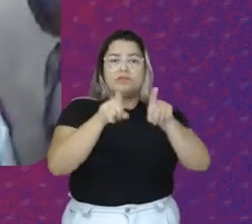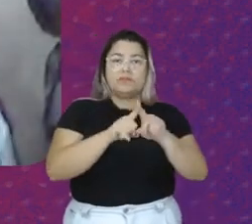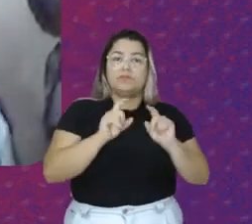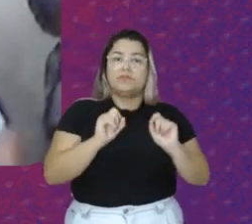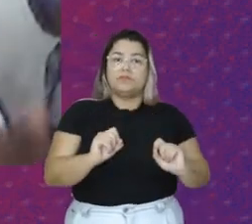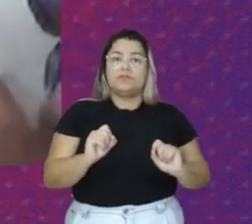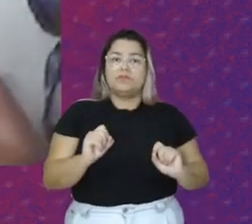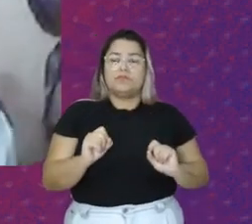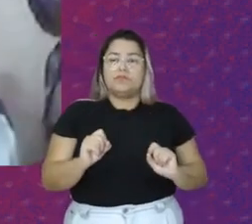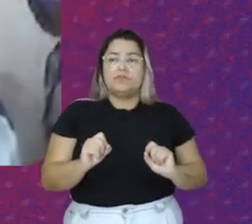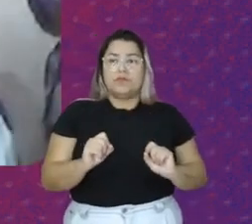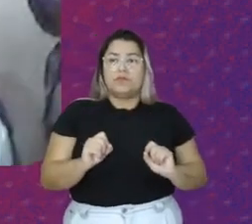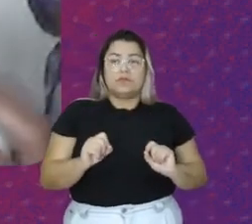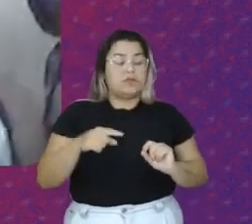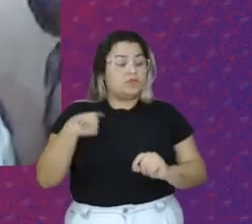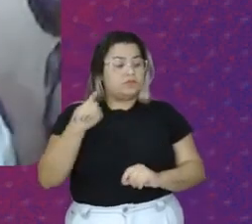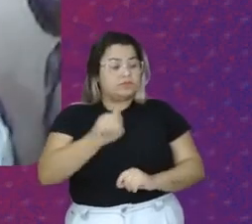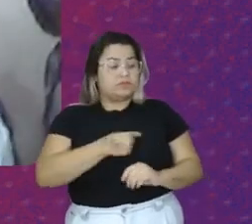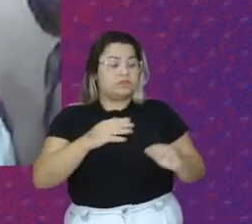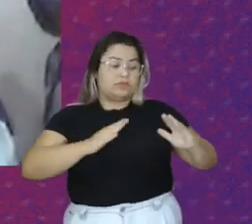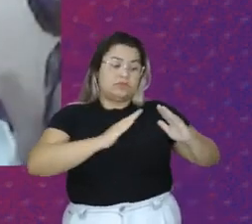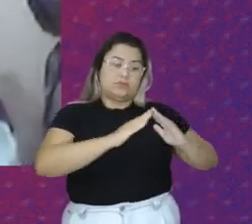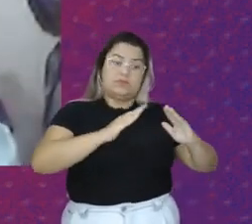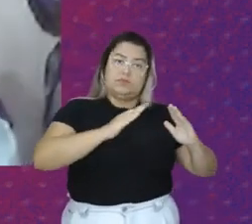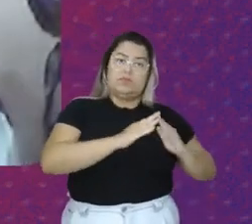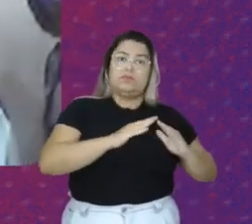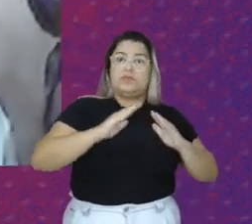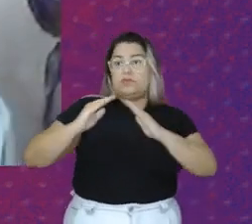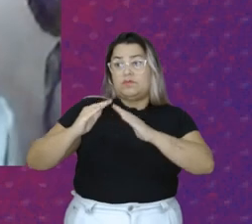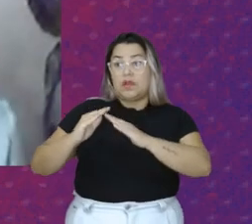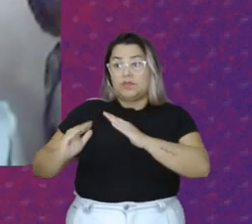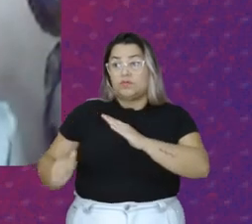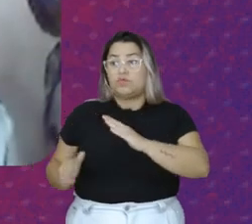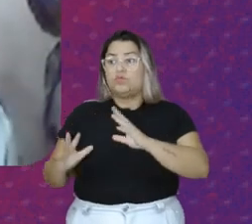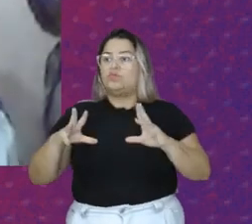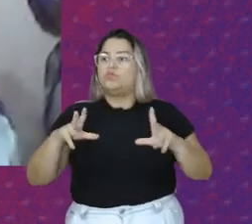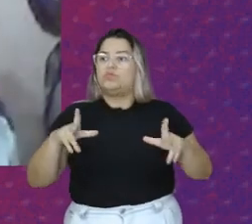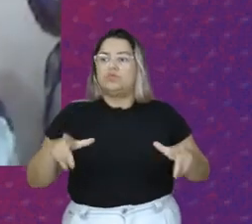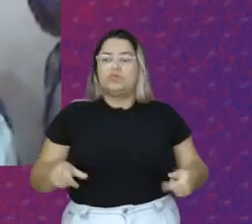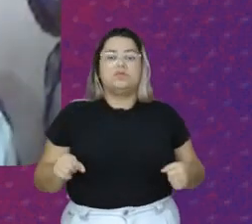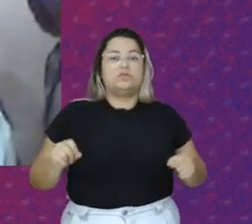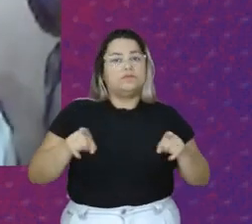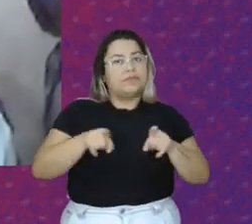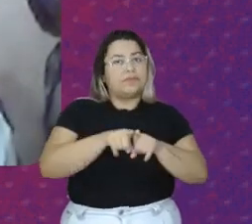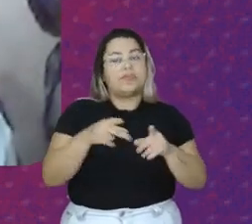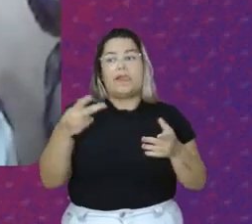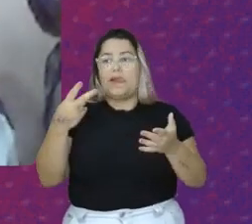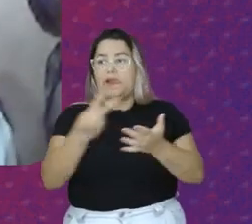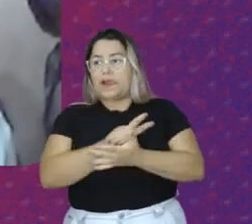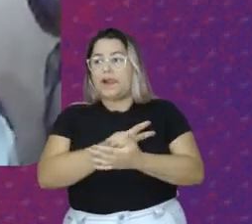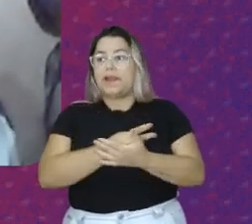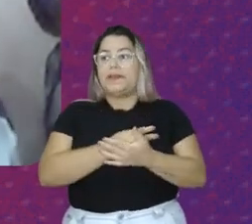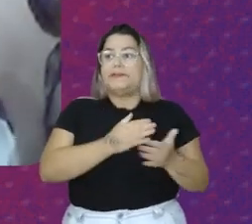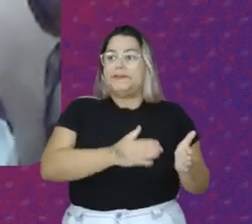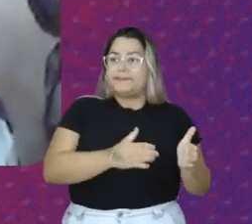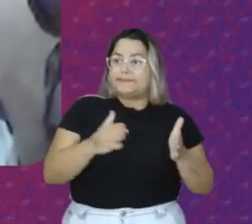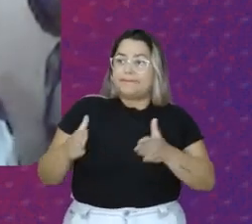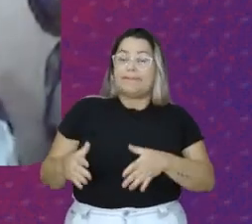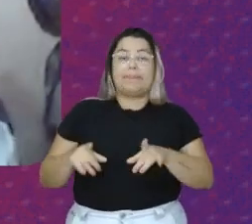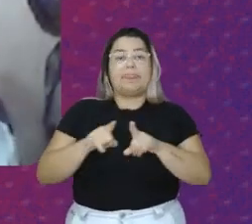universidade, a questão das nossas moradias, das favelas, tudo isso faz parte de um processo